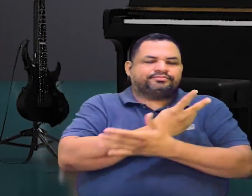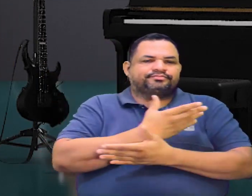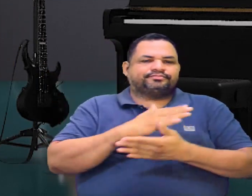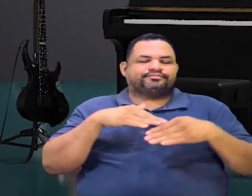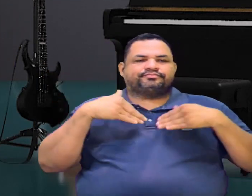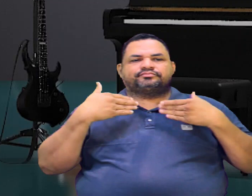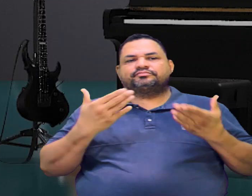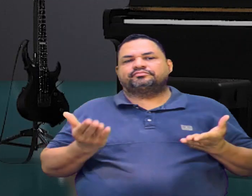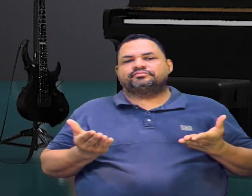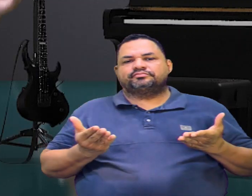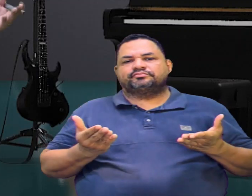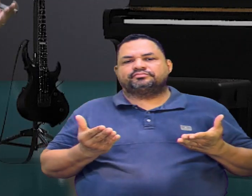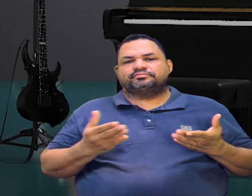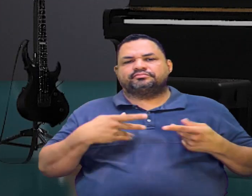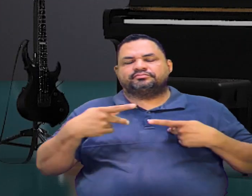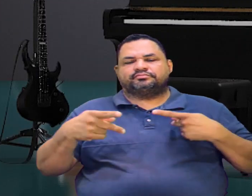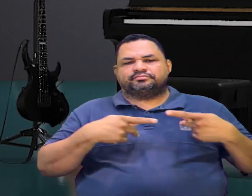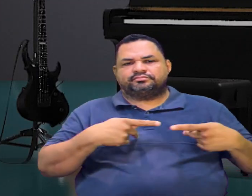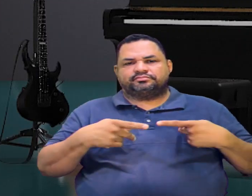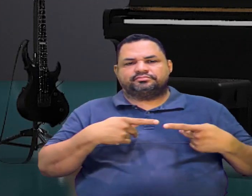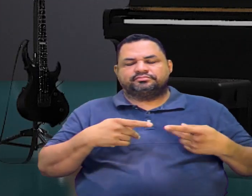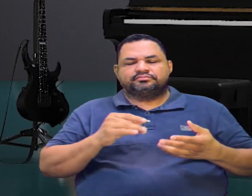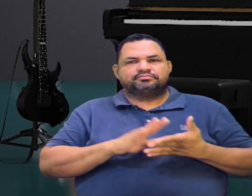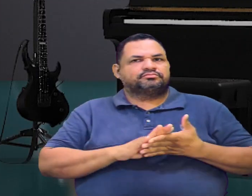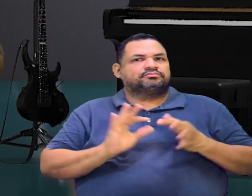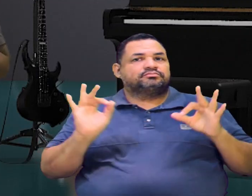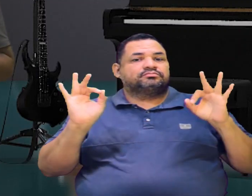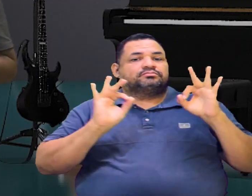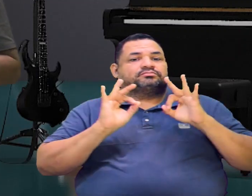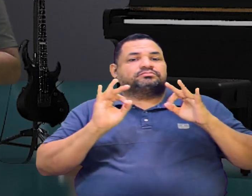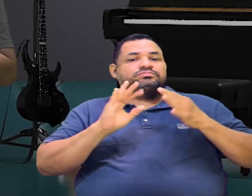agora. Projetam-se enormes